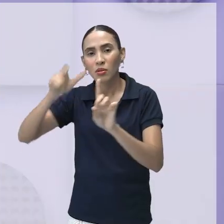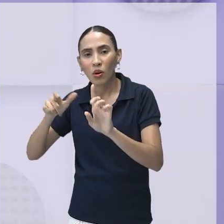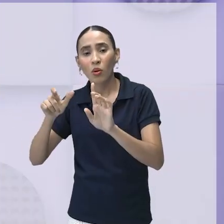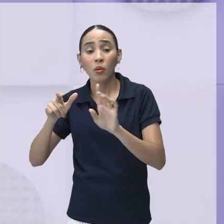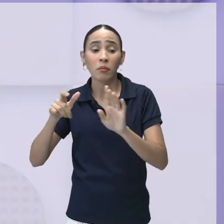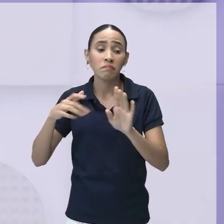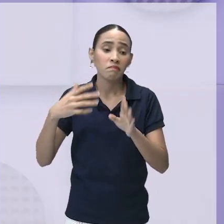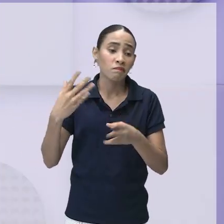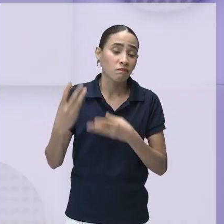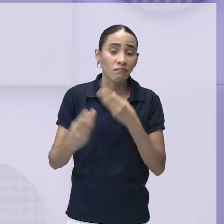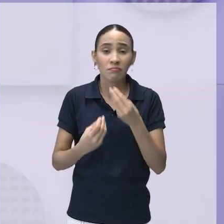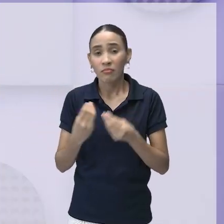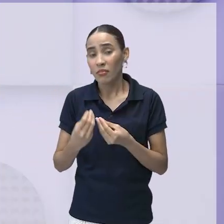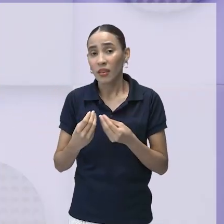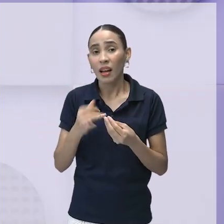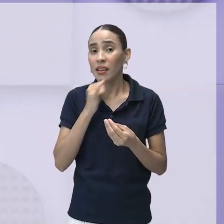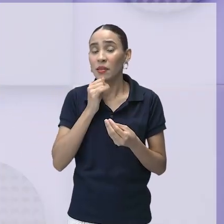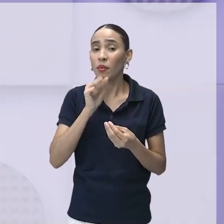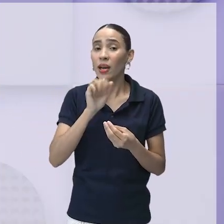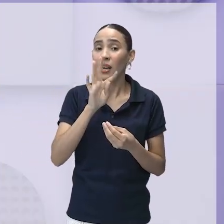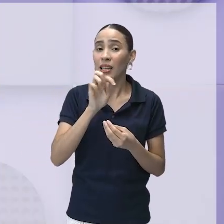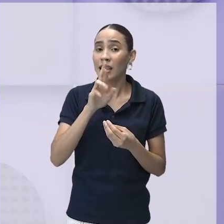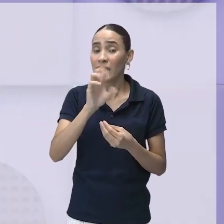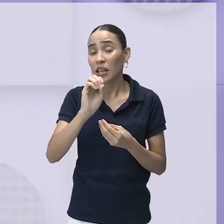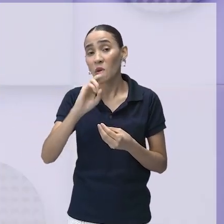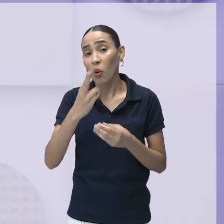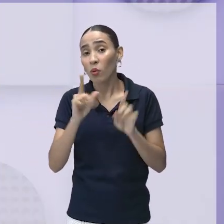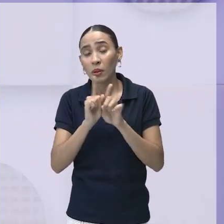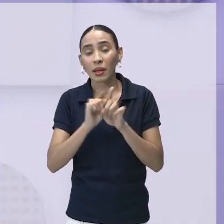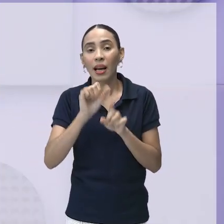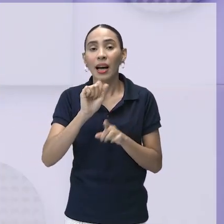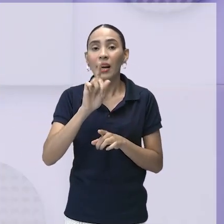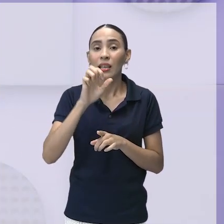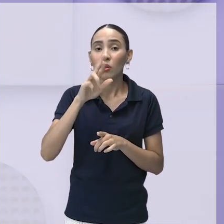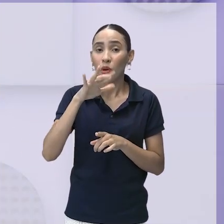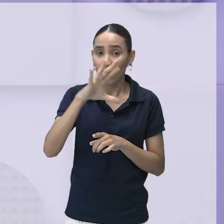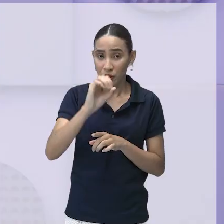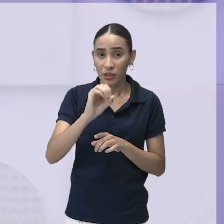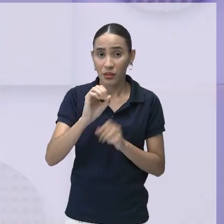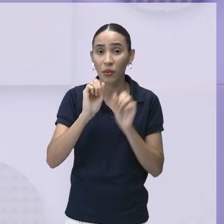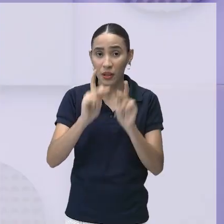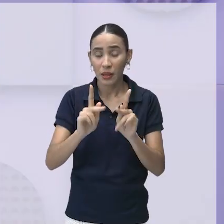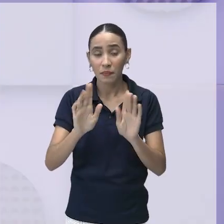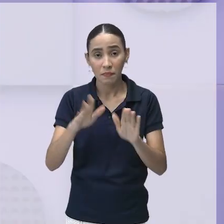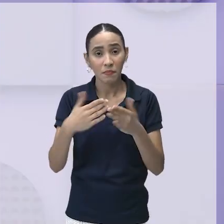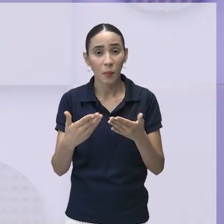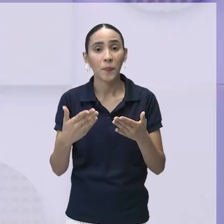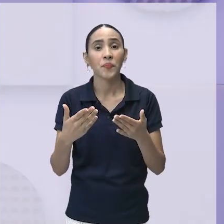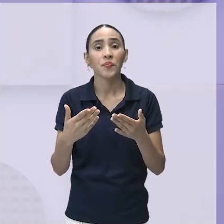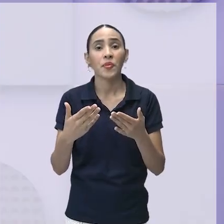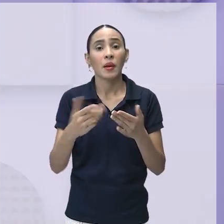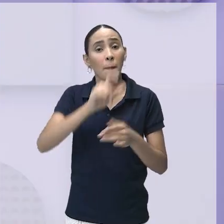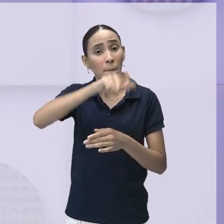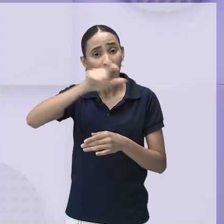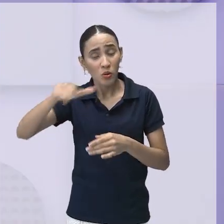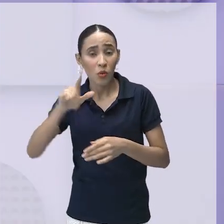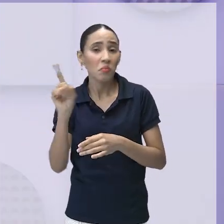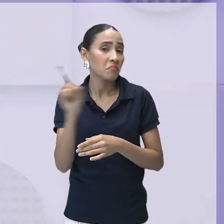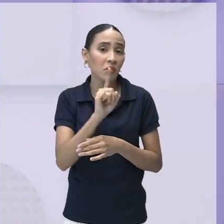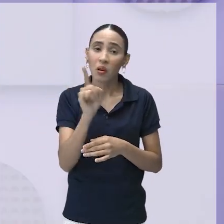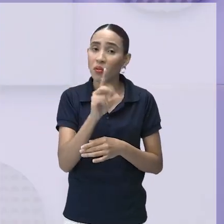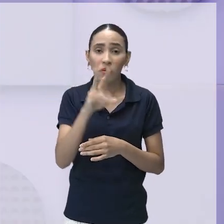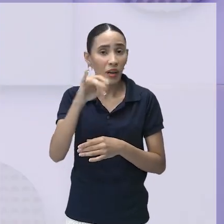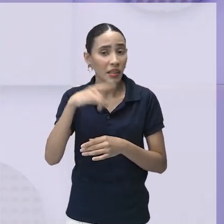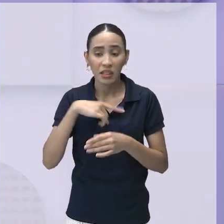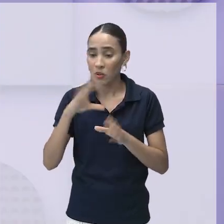razão ou outra, elas se dizem ateias ou agnósticas. Tudo bem? E aí, logicamente, essas pessoas não vão estar